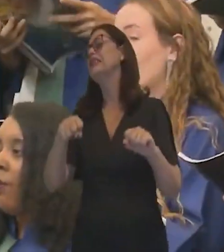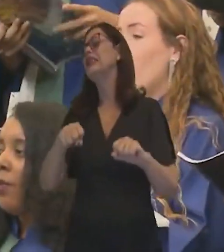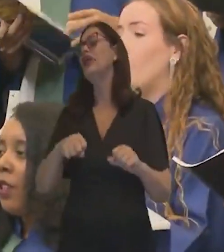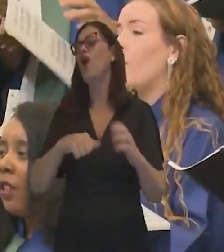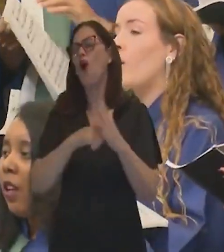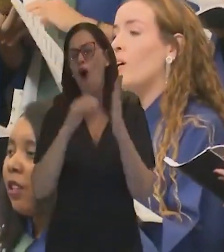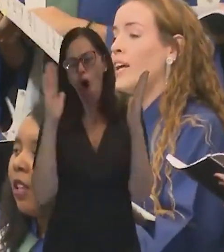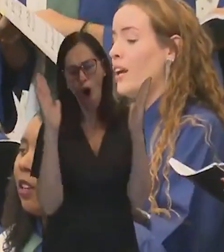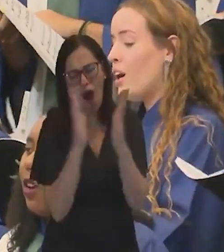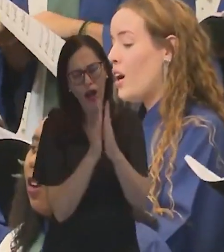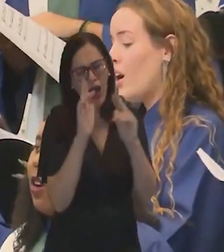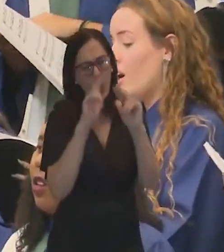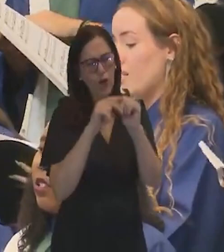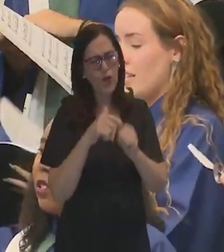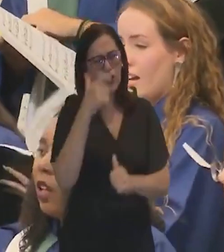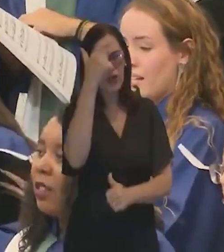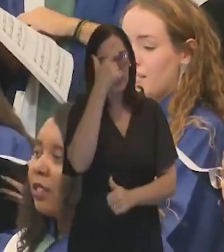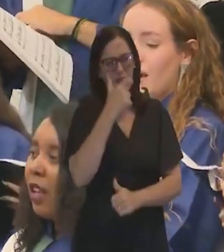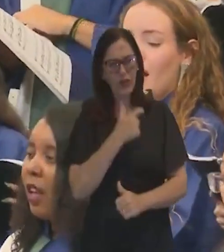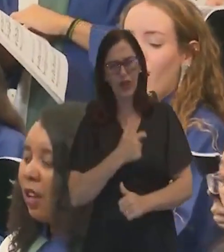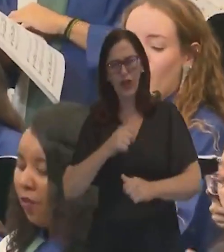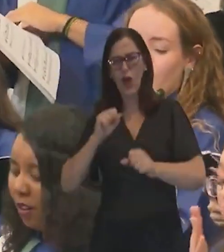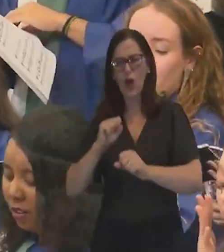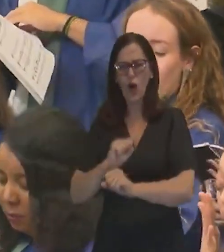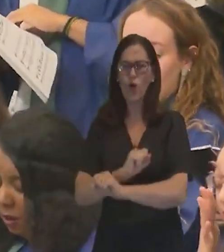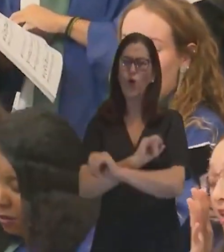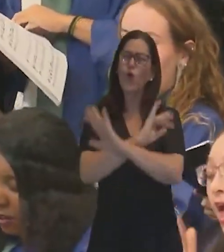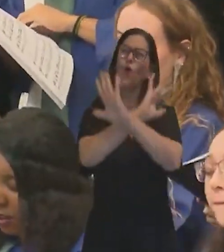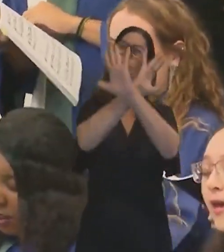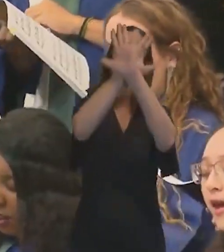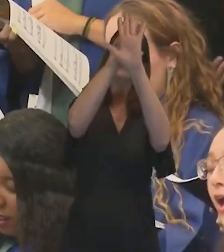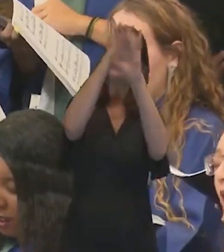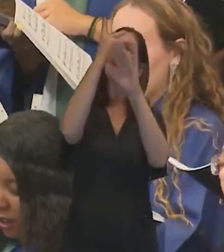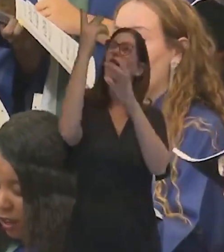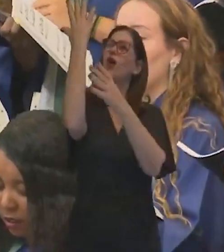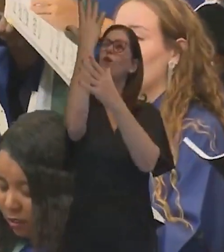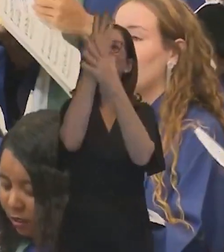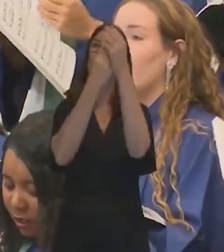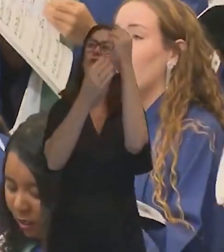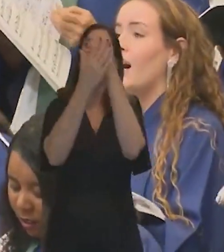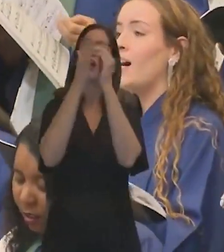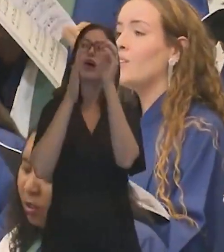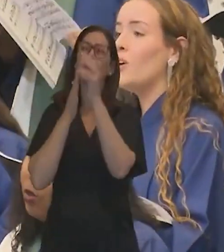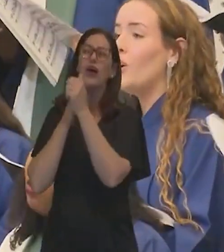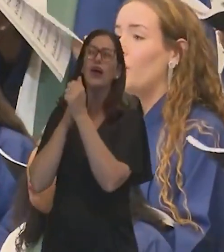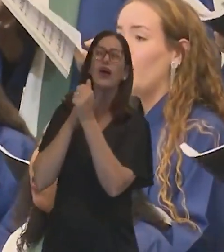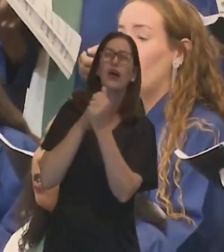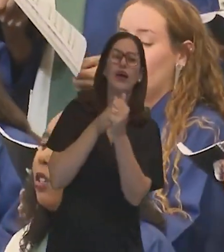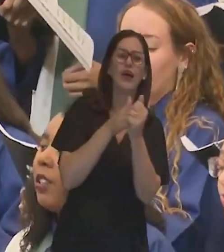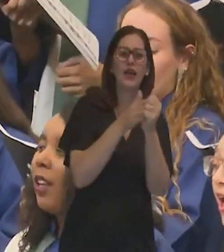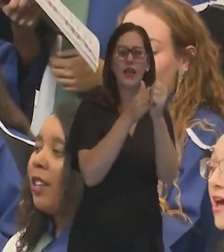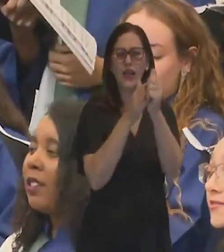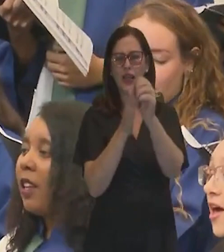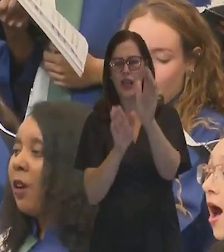mim poderosa suação me Gui da